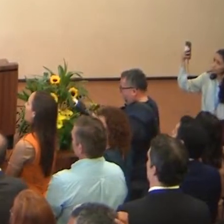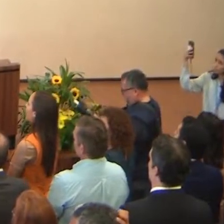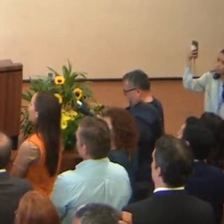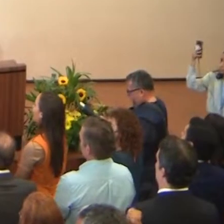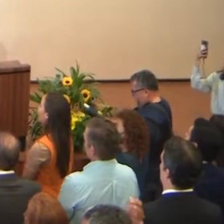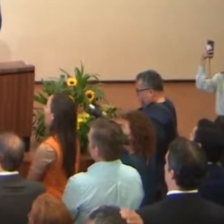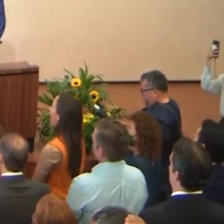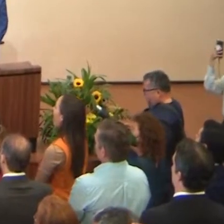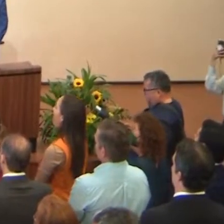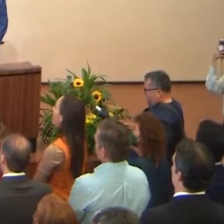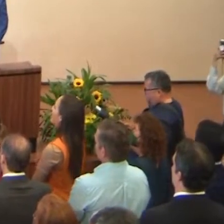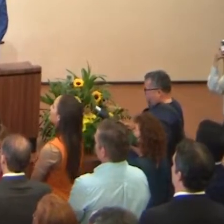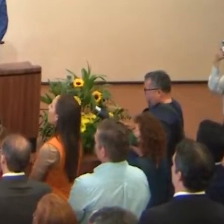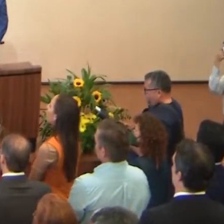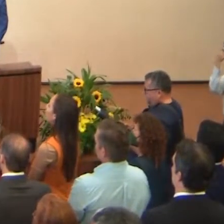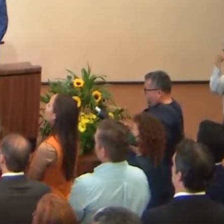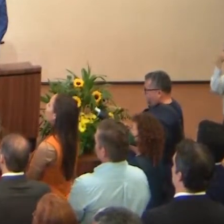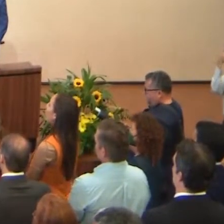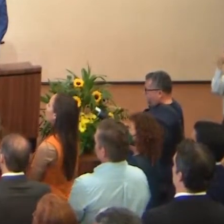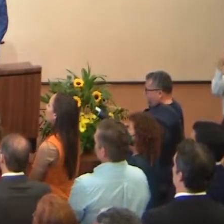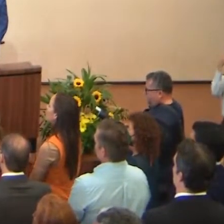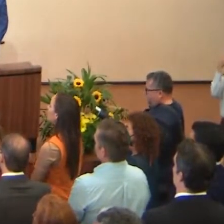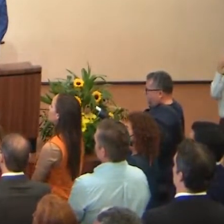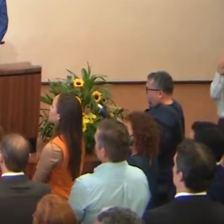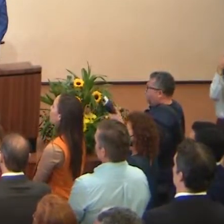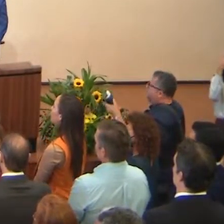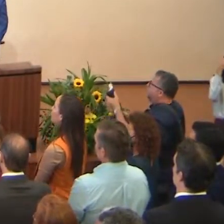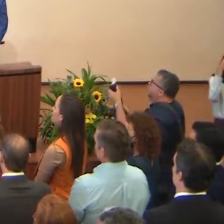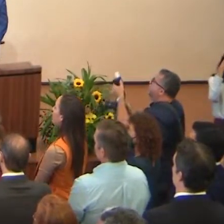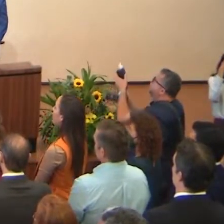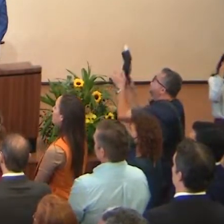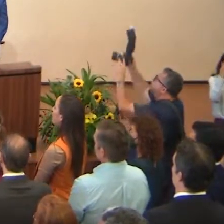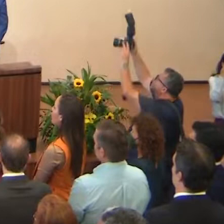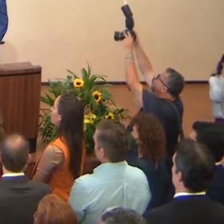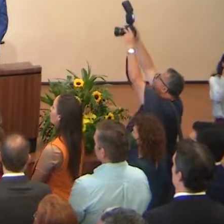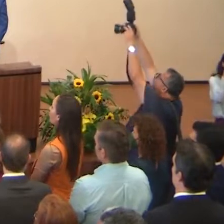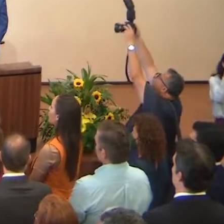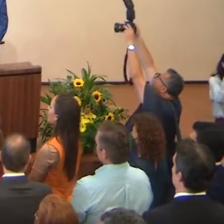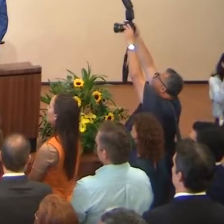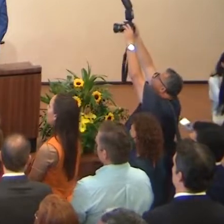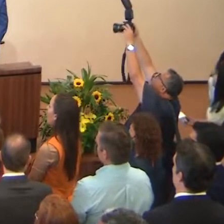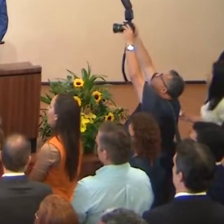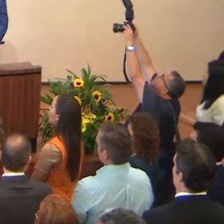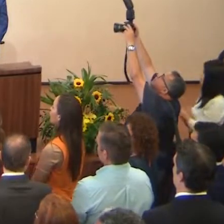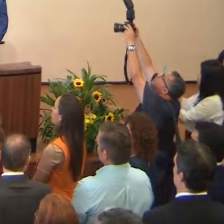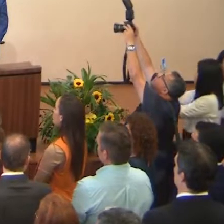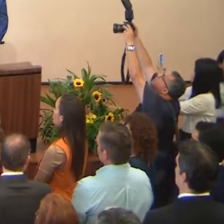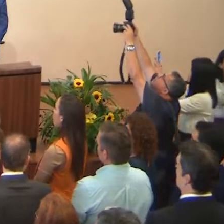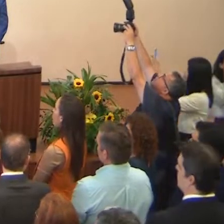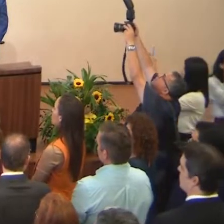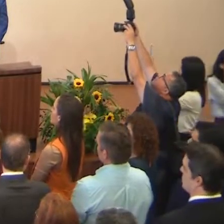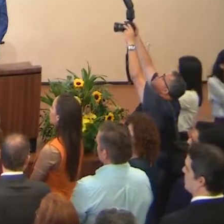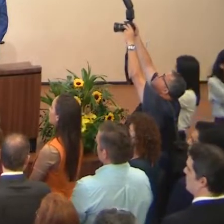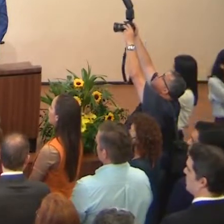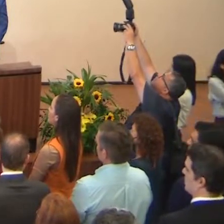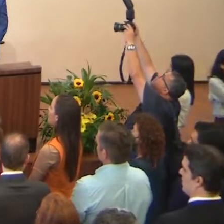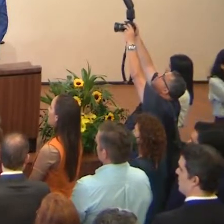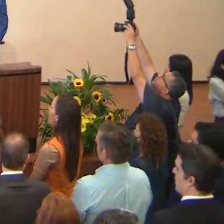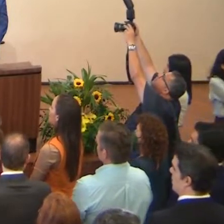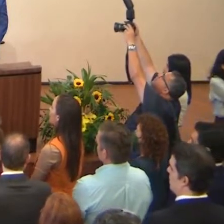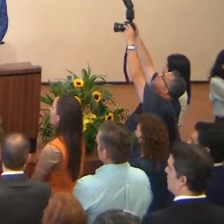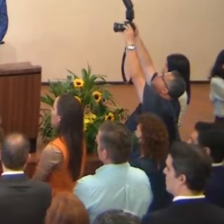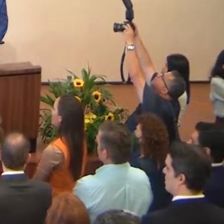mais ardida, teus sonhos lindos campos têm mais flores, nossos